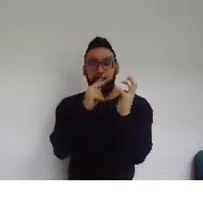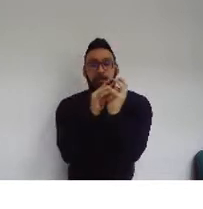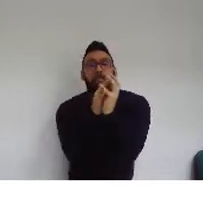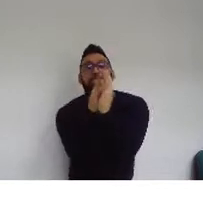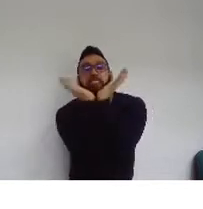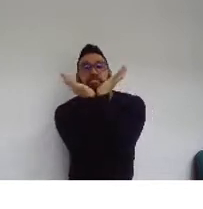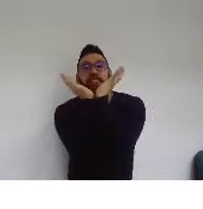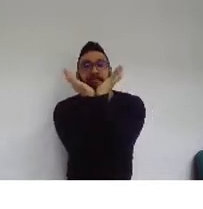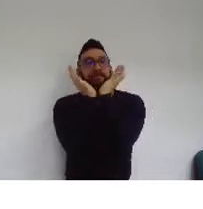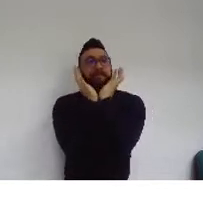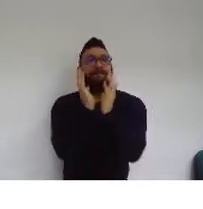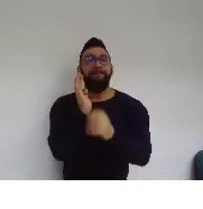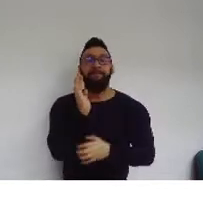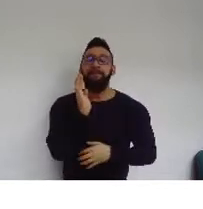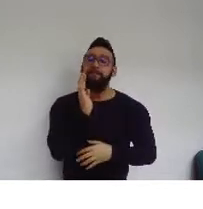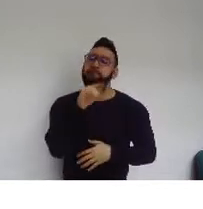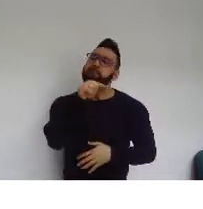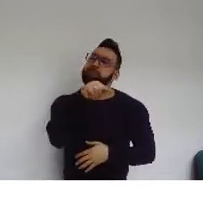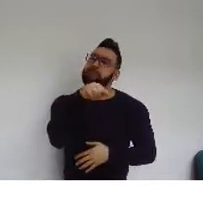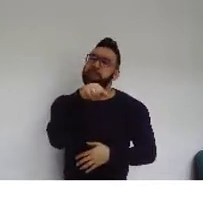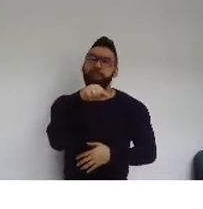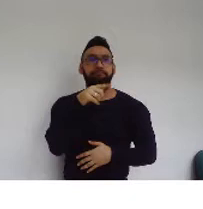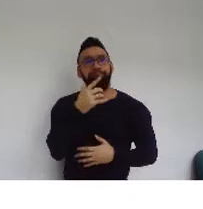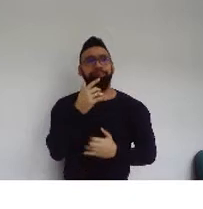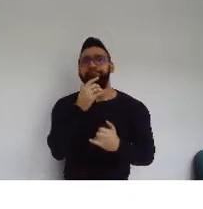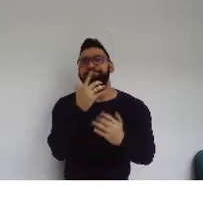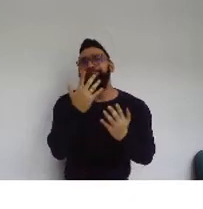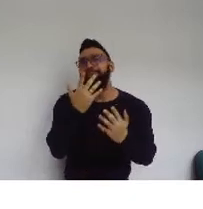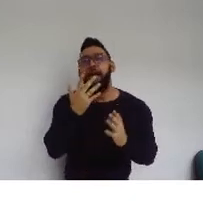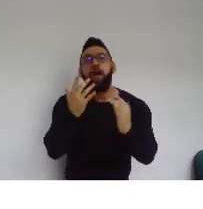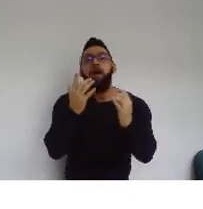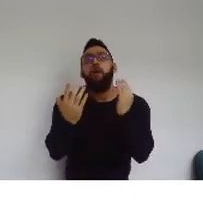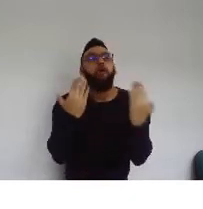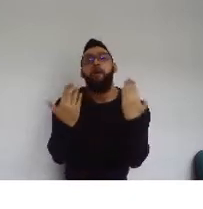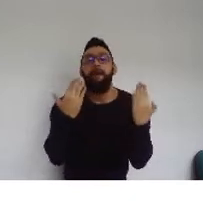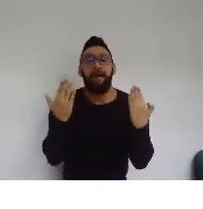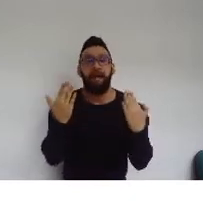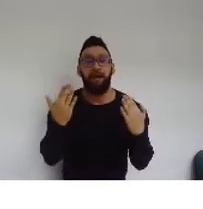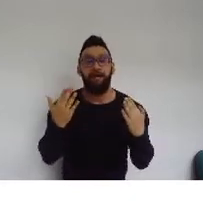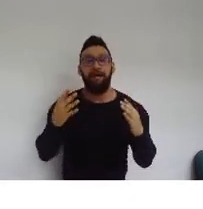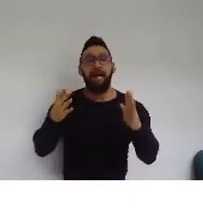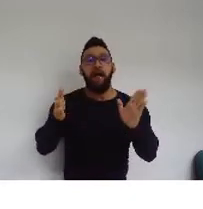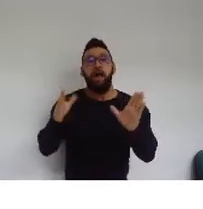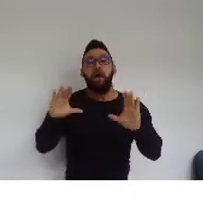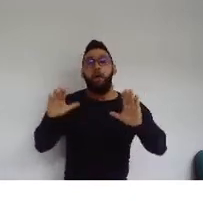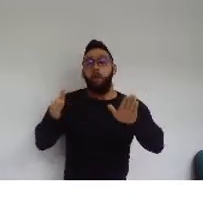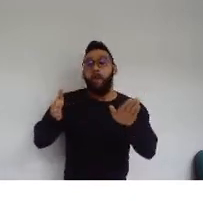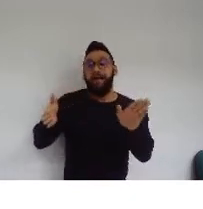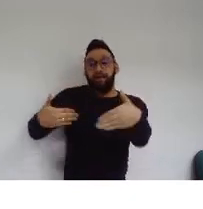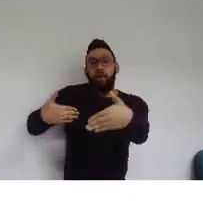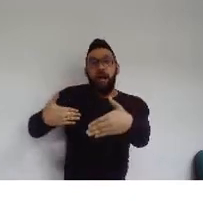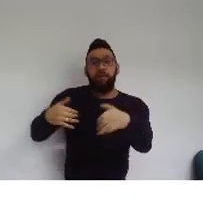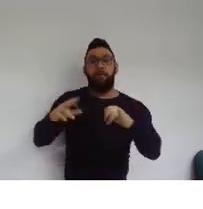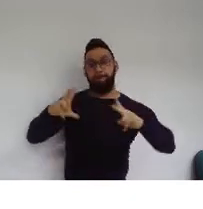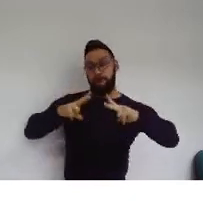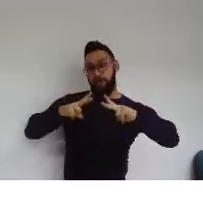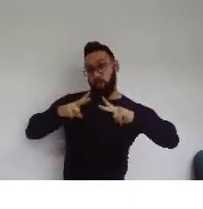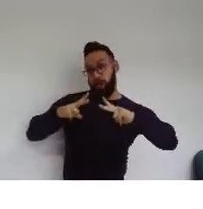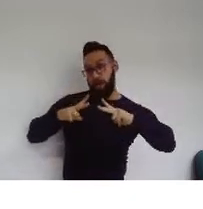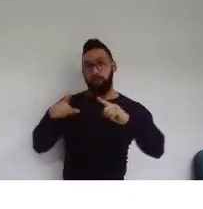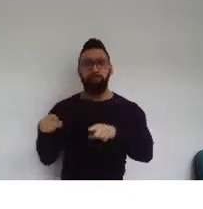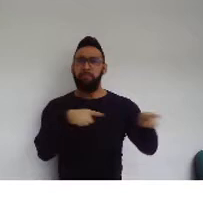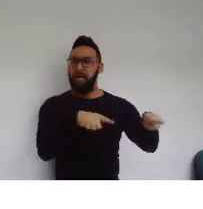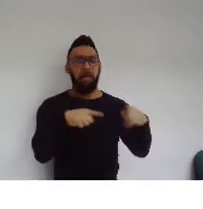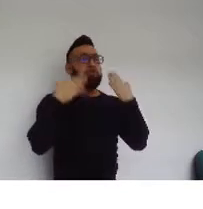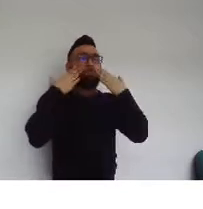pode ser entendida como simular um quarto com paredes abertas ao ar livre. O pé da árvore e suas raízes volumosas